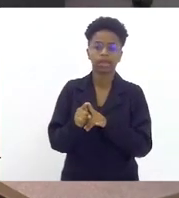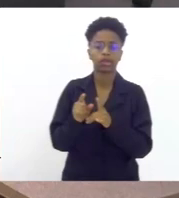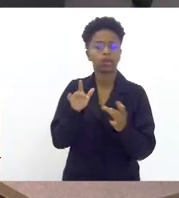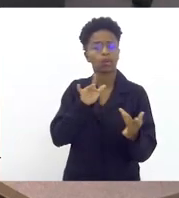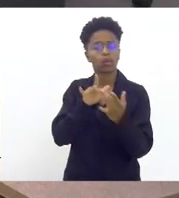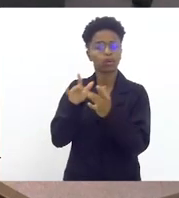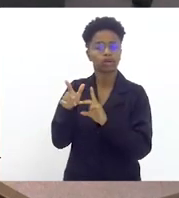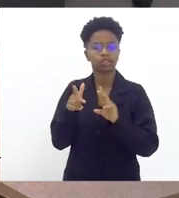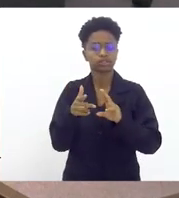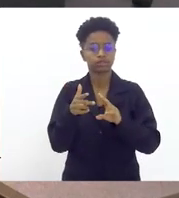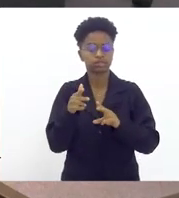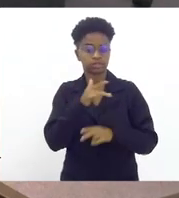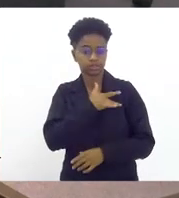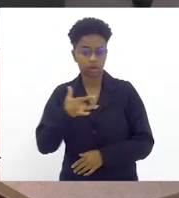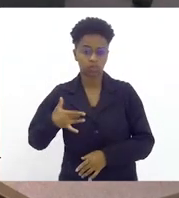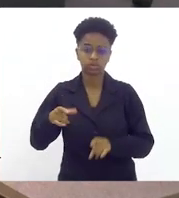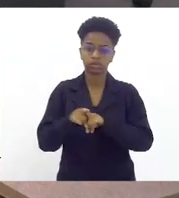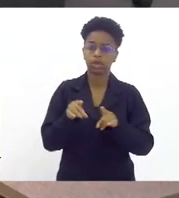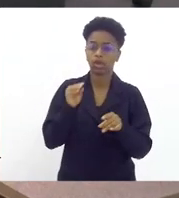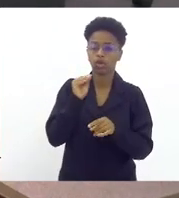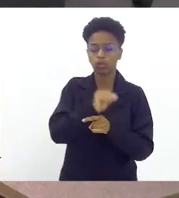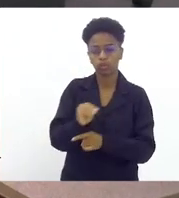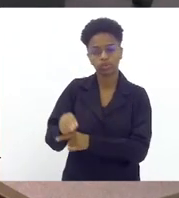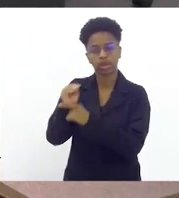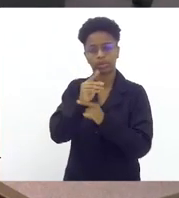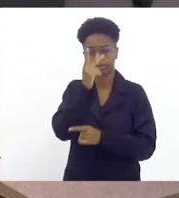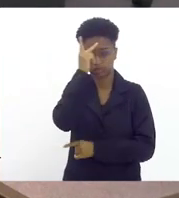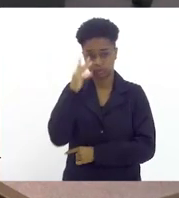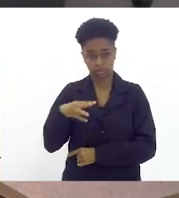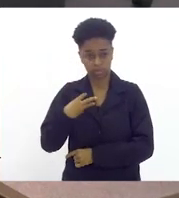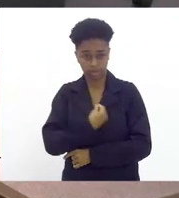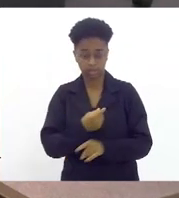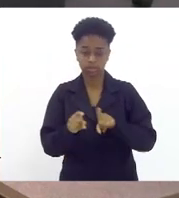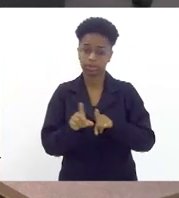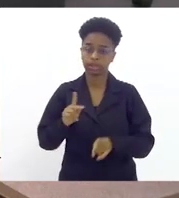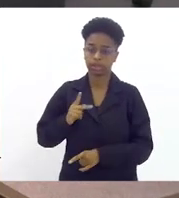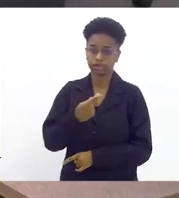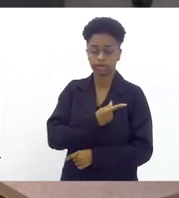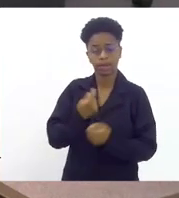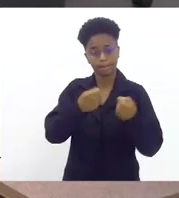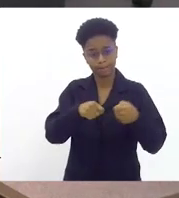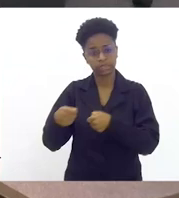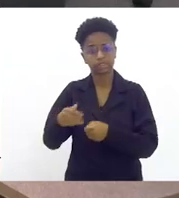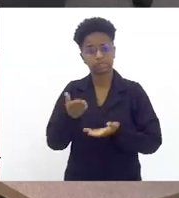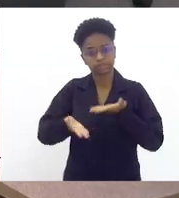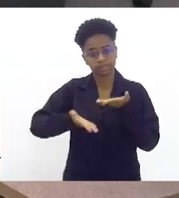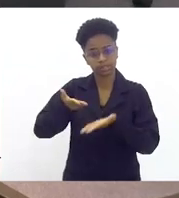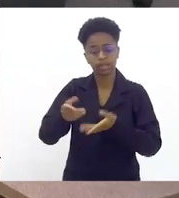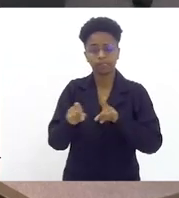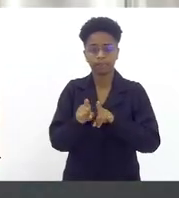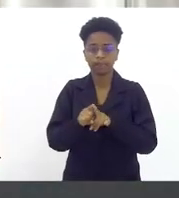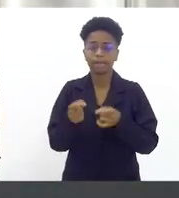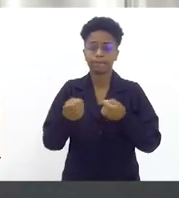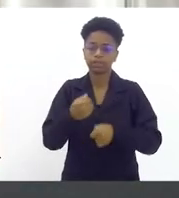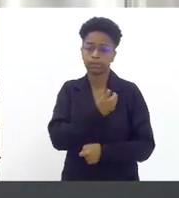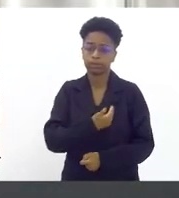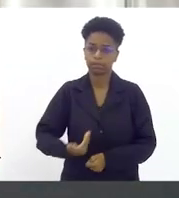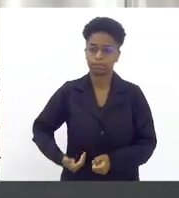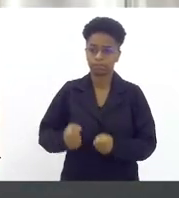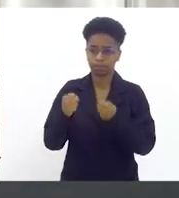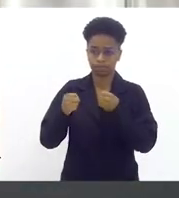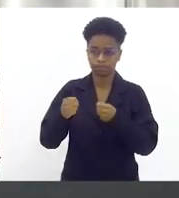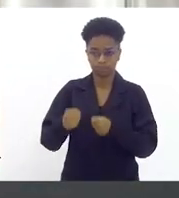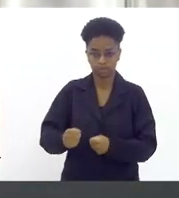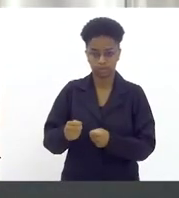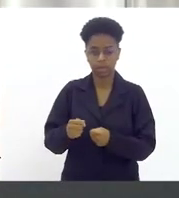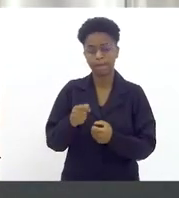pública e aos cuidados específicos que pessoas transexuais e travestis precisam ter. Nós demandávamos também que o poder público, na sua política de segurança pública,